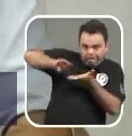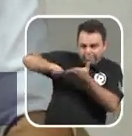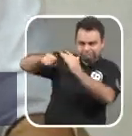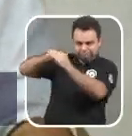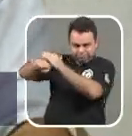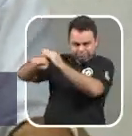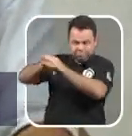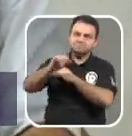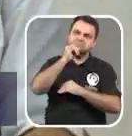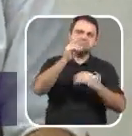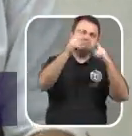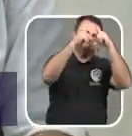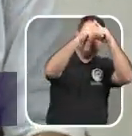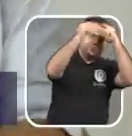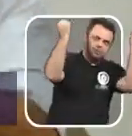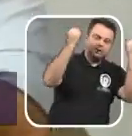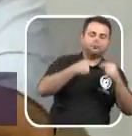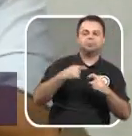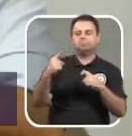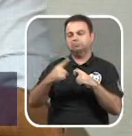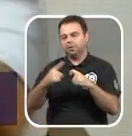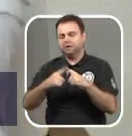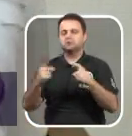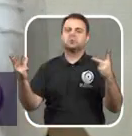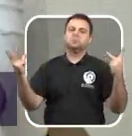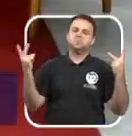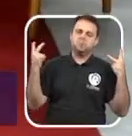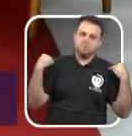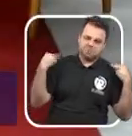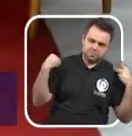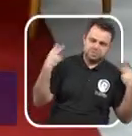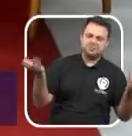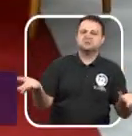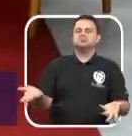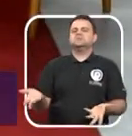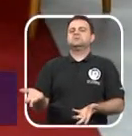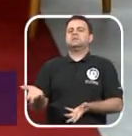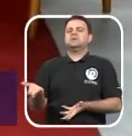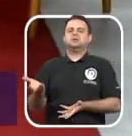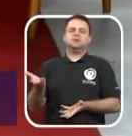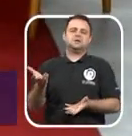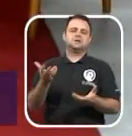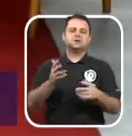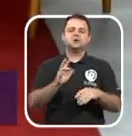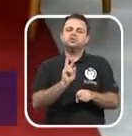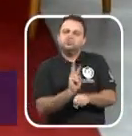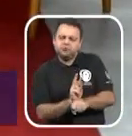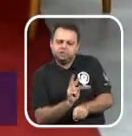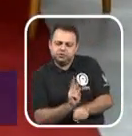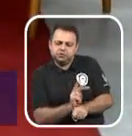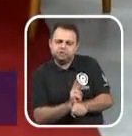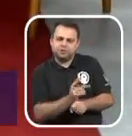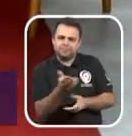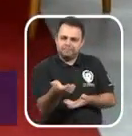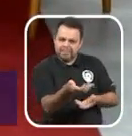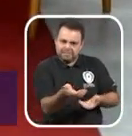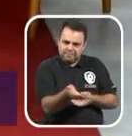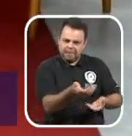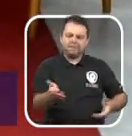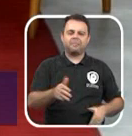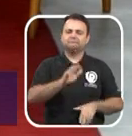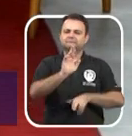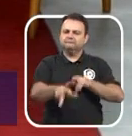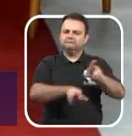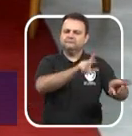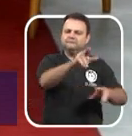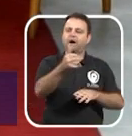enfermeiro, psicólogo, motorista escolar, cuidadora, berçarista, você consegue começa a